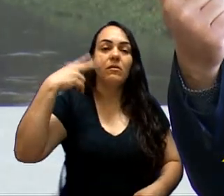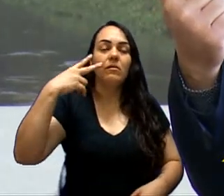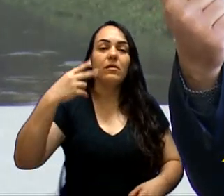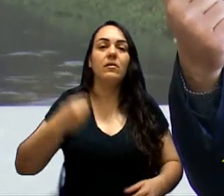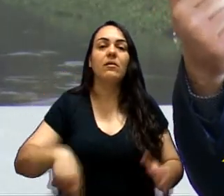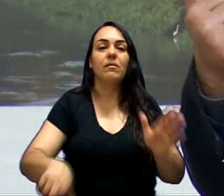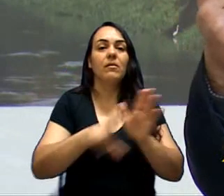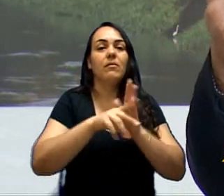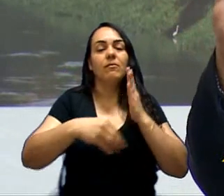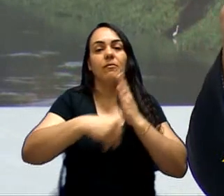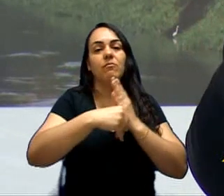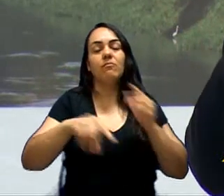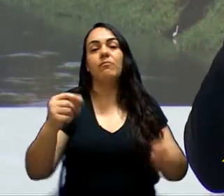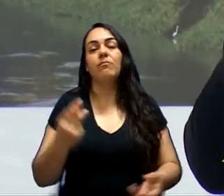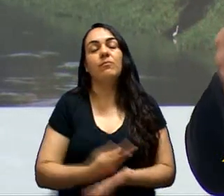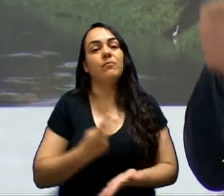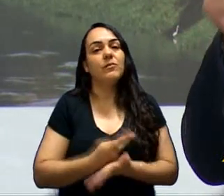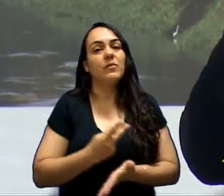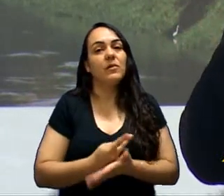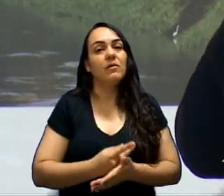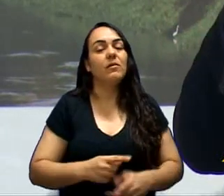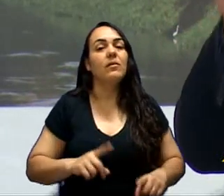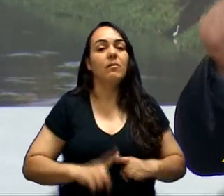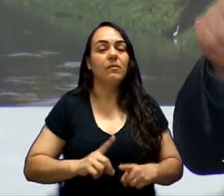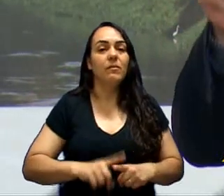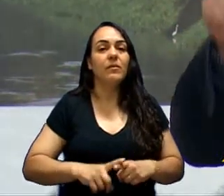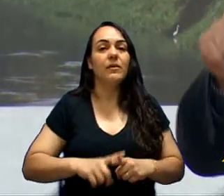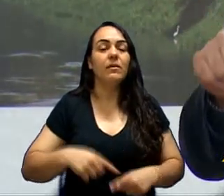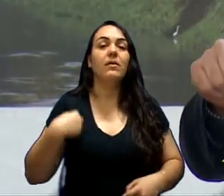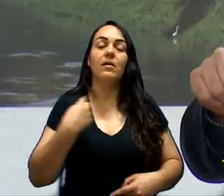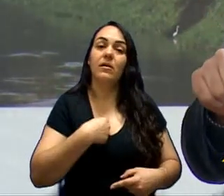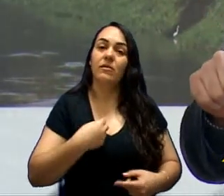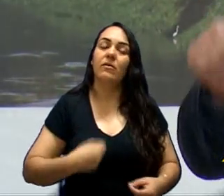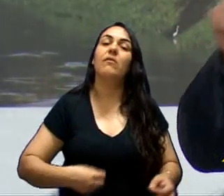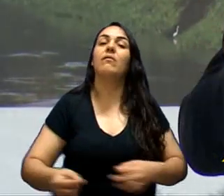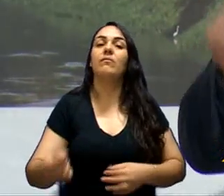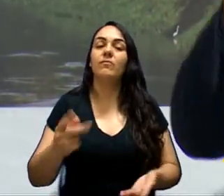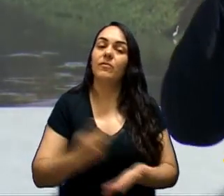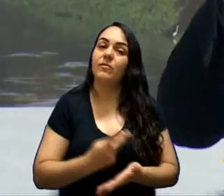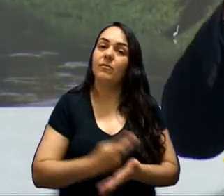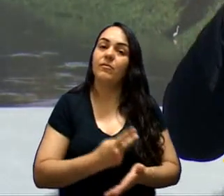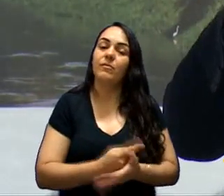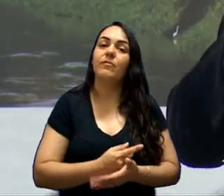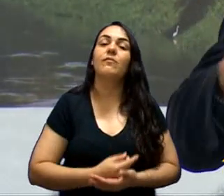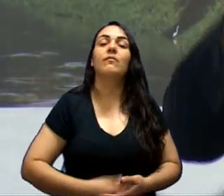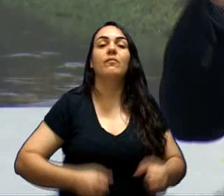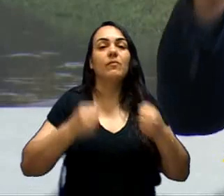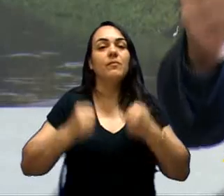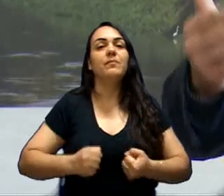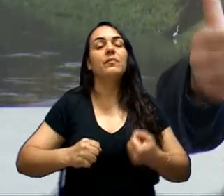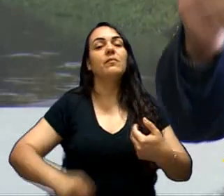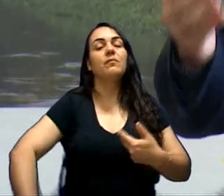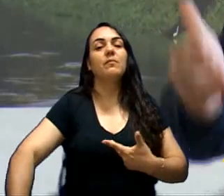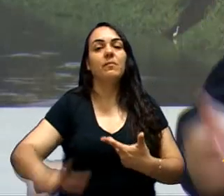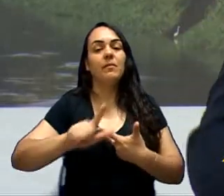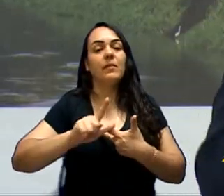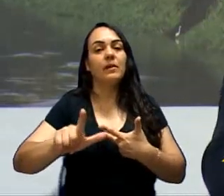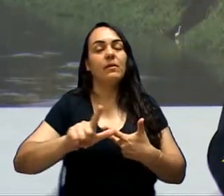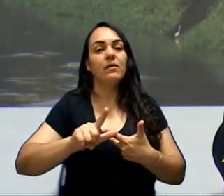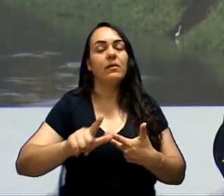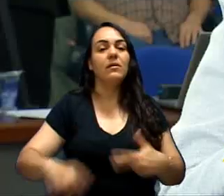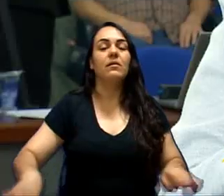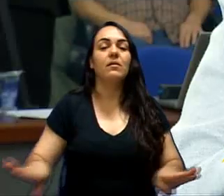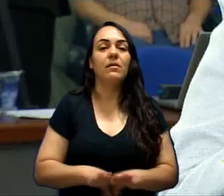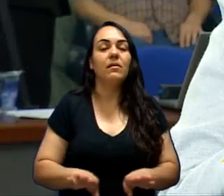as emendas. Foi por conta de erro do Legislativo. Por isso que foi um acerto através de lei para vir para